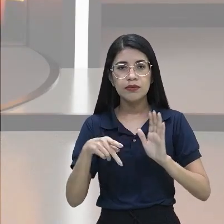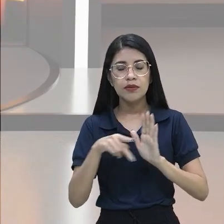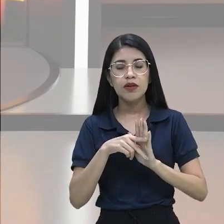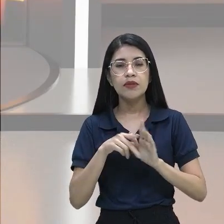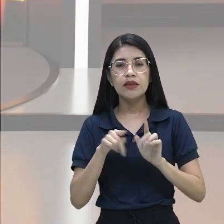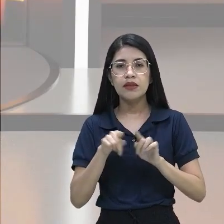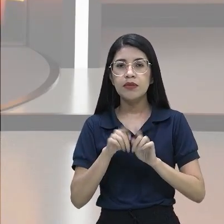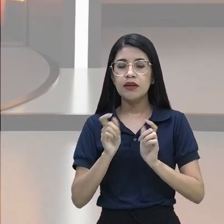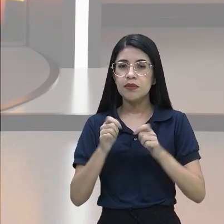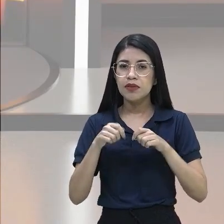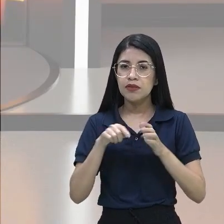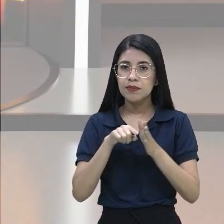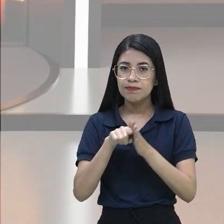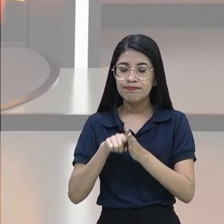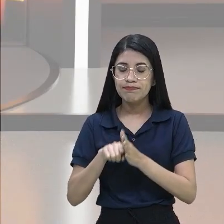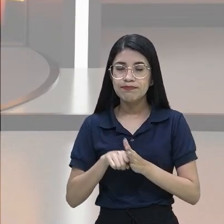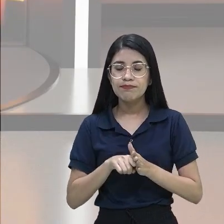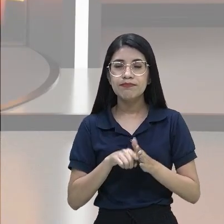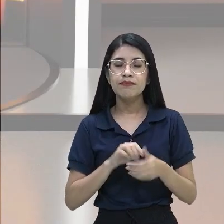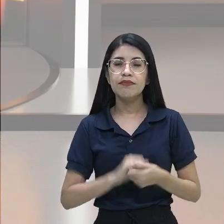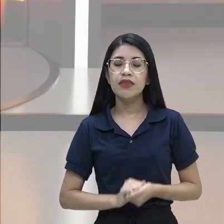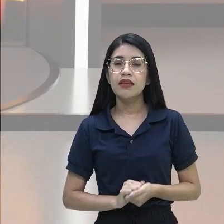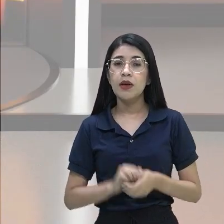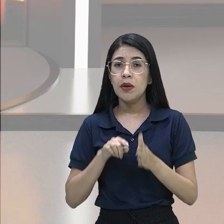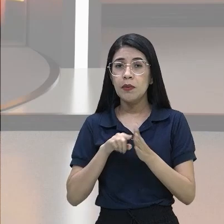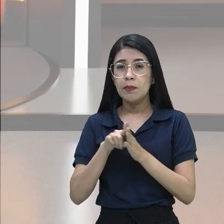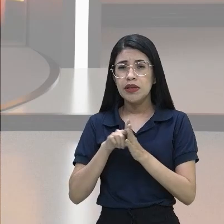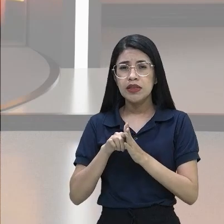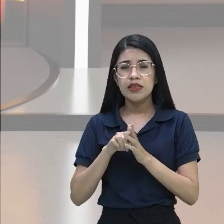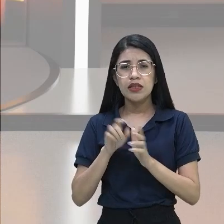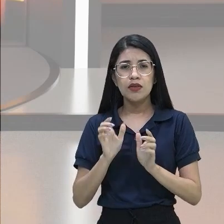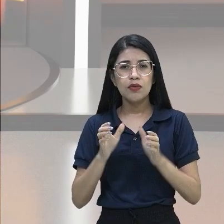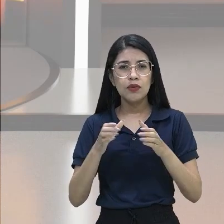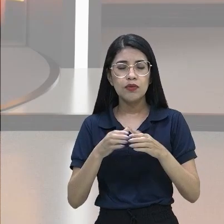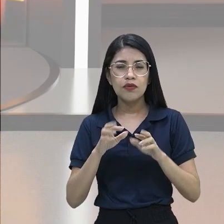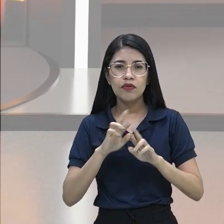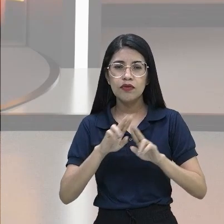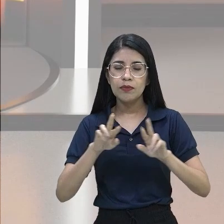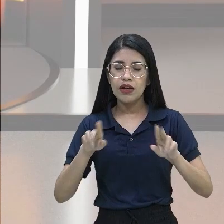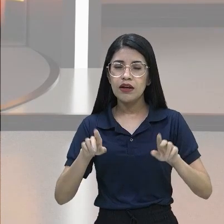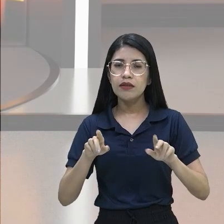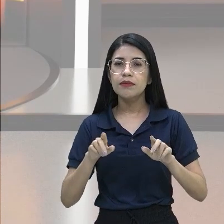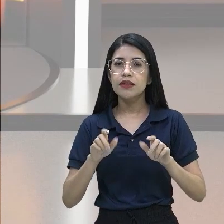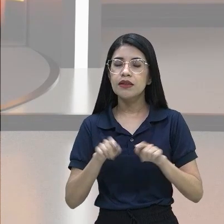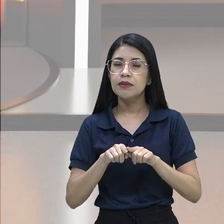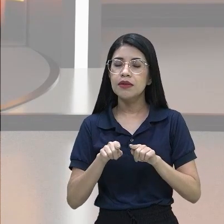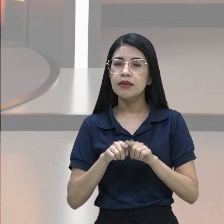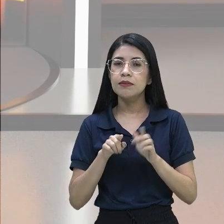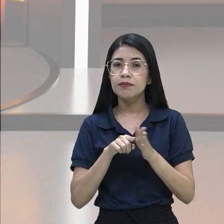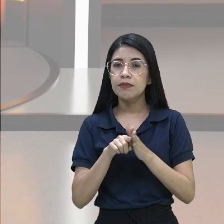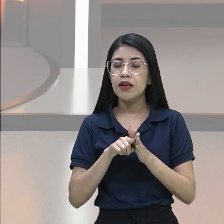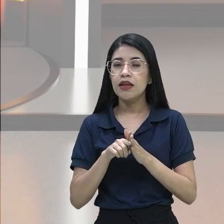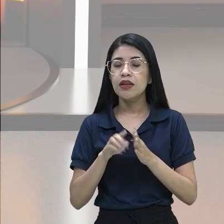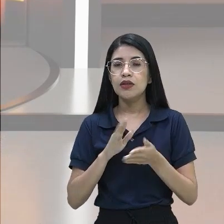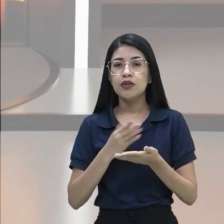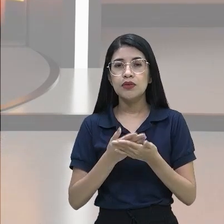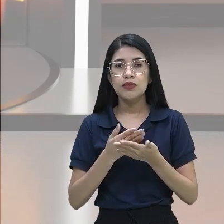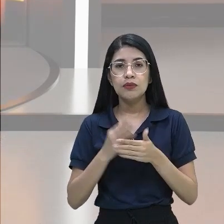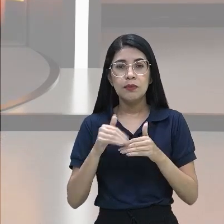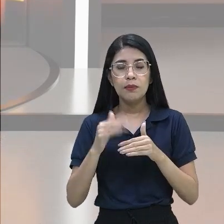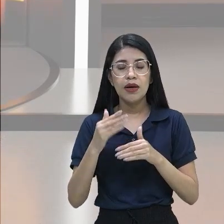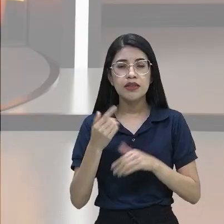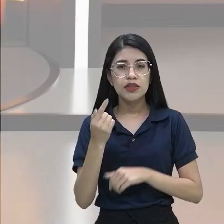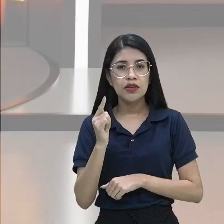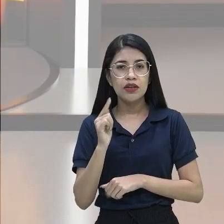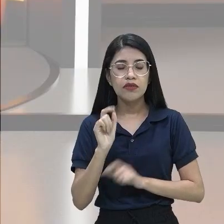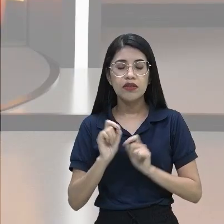estudos, gente, várias pessoas realizaram, mas vai existir um que a gente acaba utilizando muito nos estudos geográficos, que são